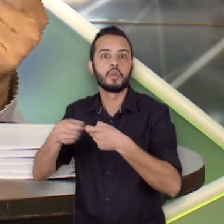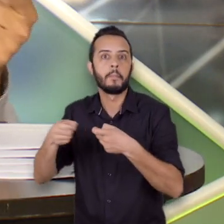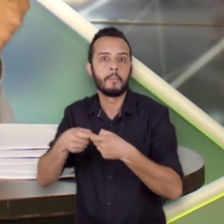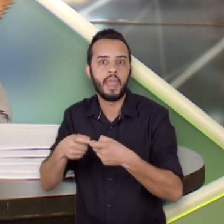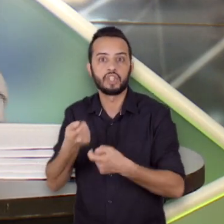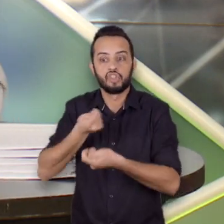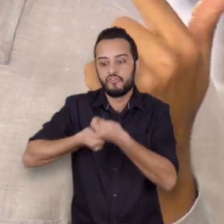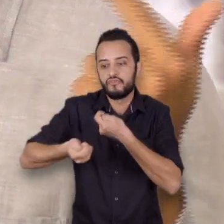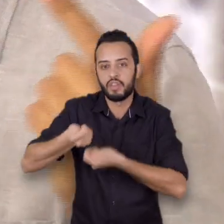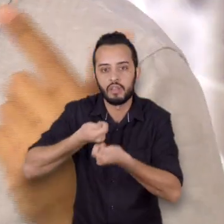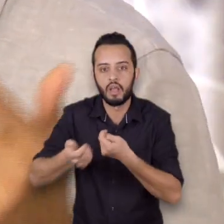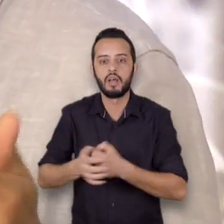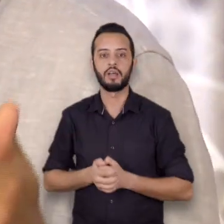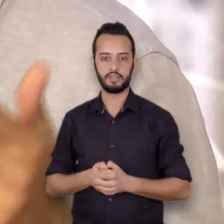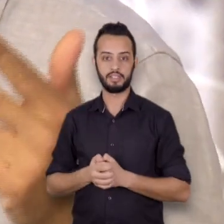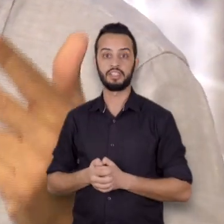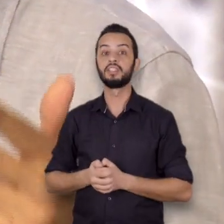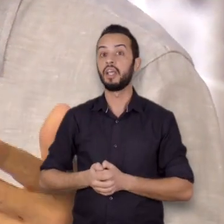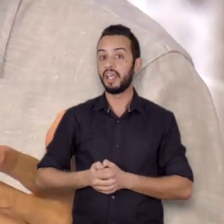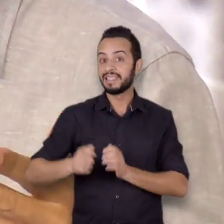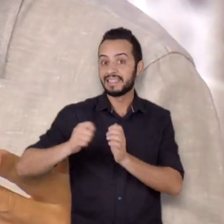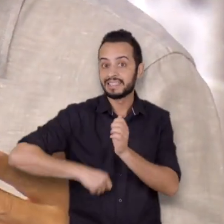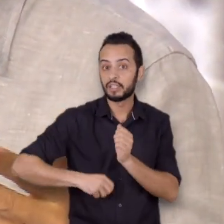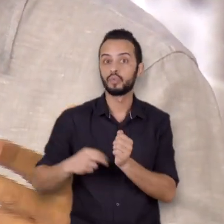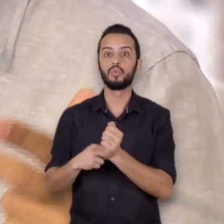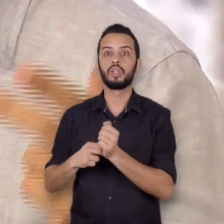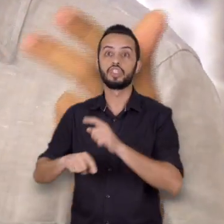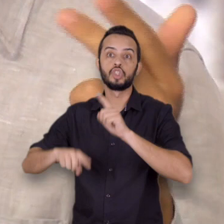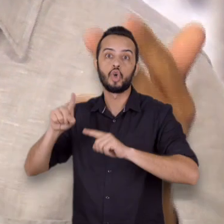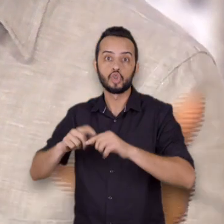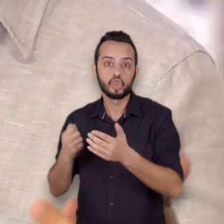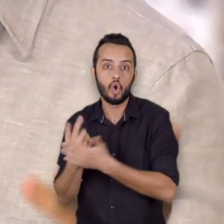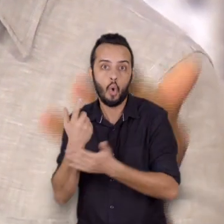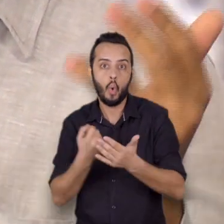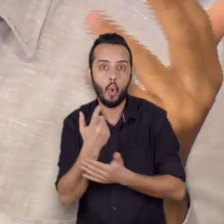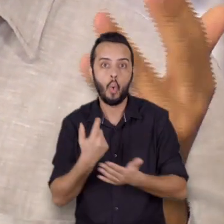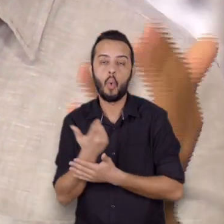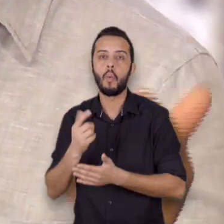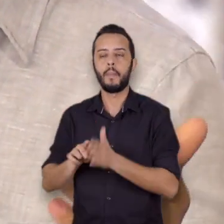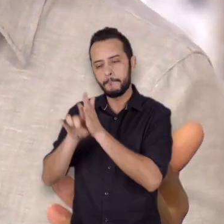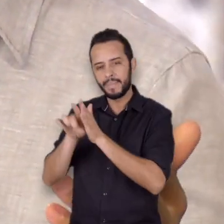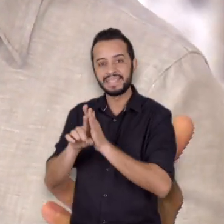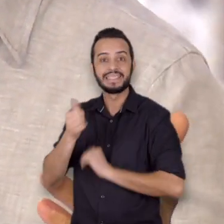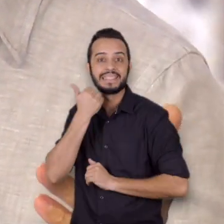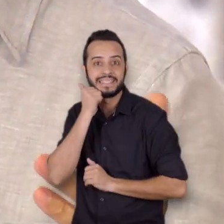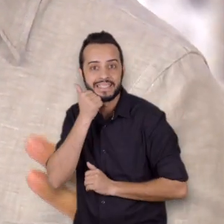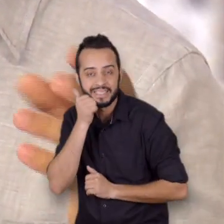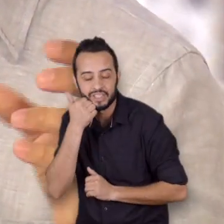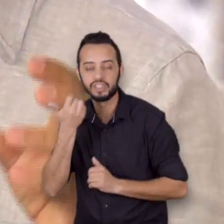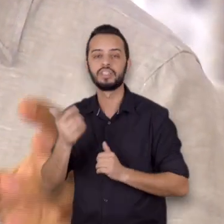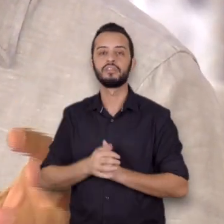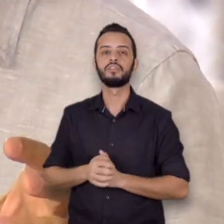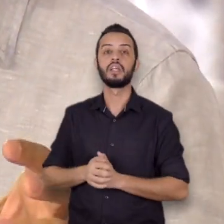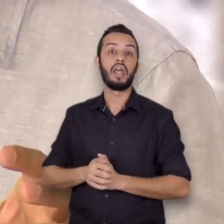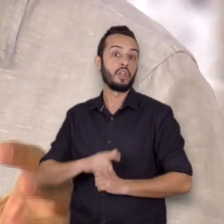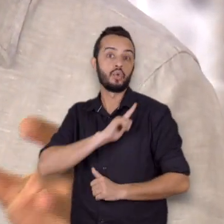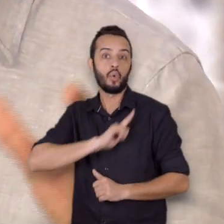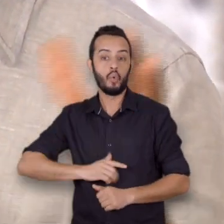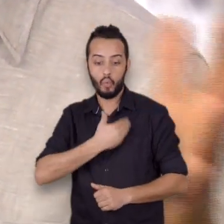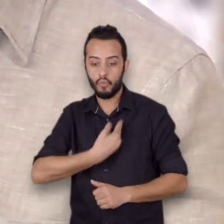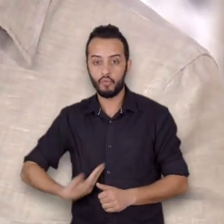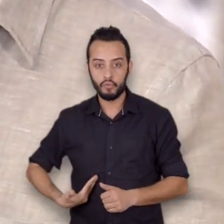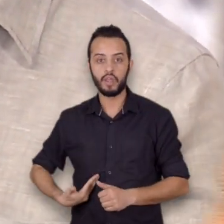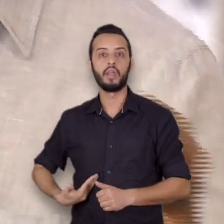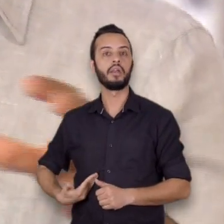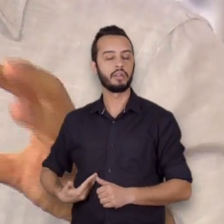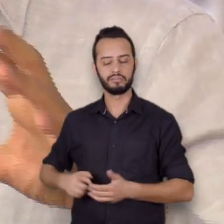informações financeiras, dados de assinaturas de produtos, serviços, pesquisas científicas, dados do governo, de